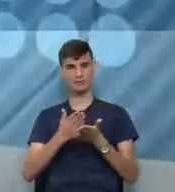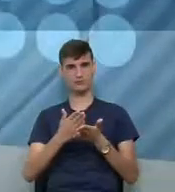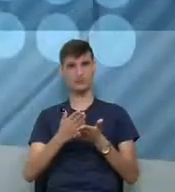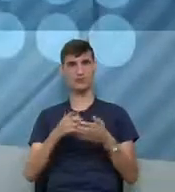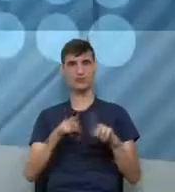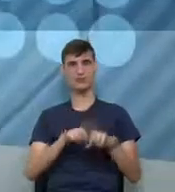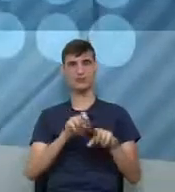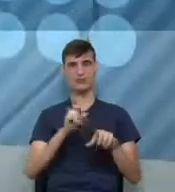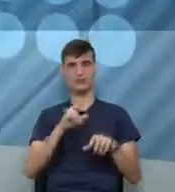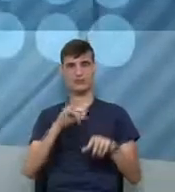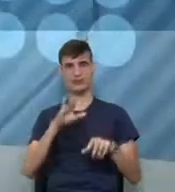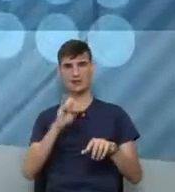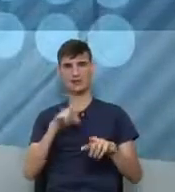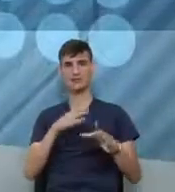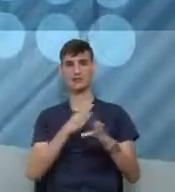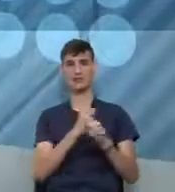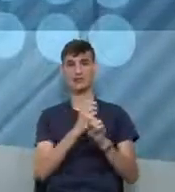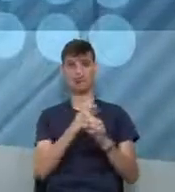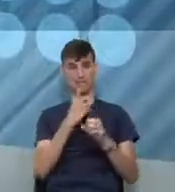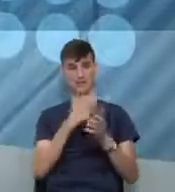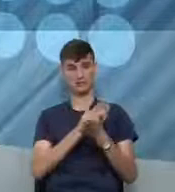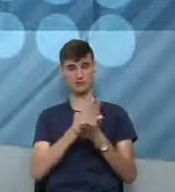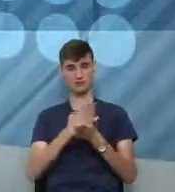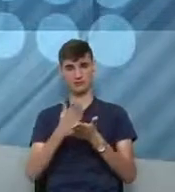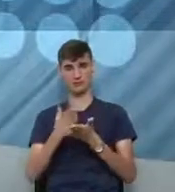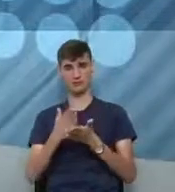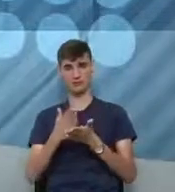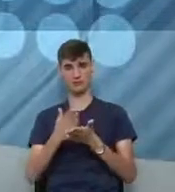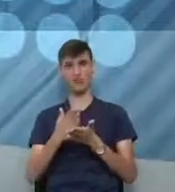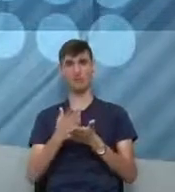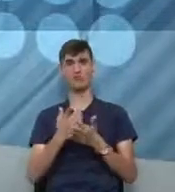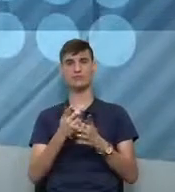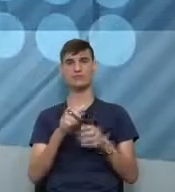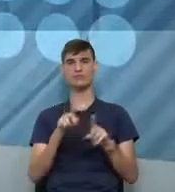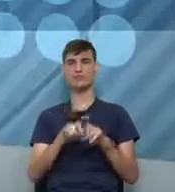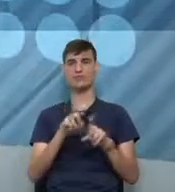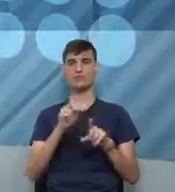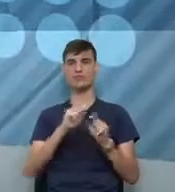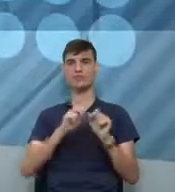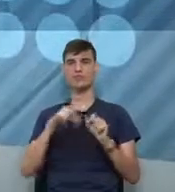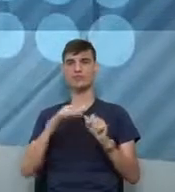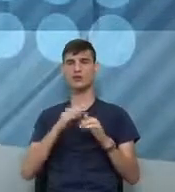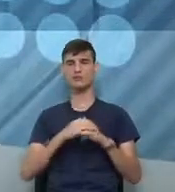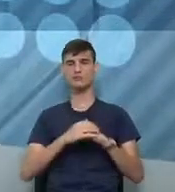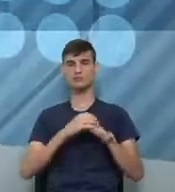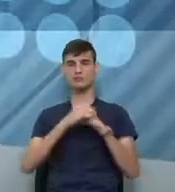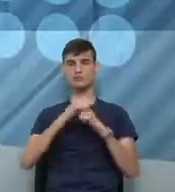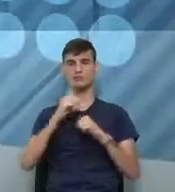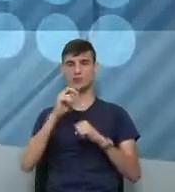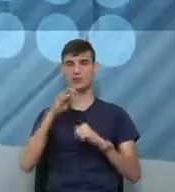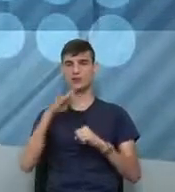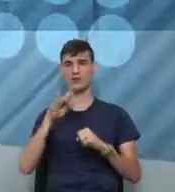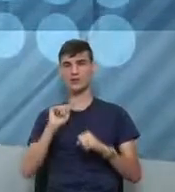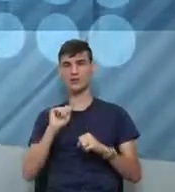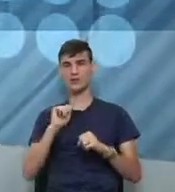a série é a soma dos termos de uma sequência e o que é uma série de potência. Então, a série de potência é aquela que